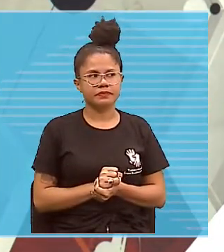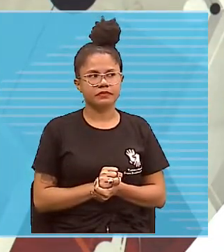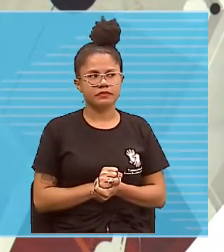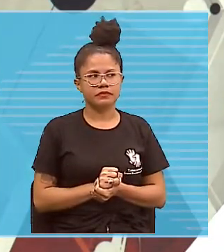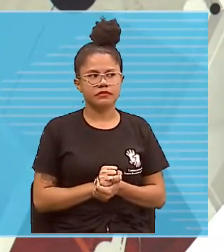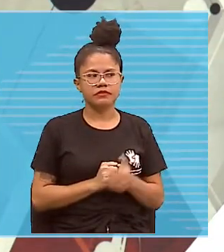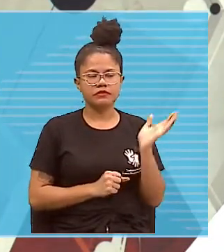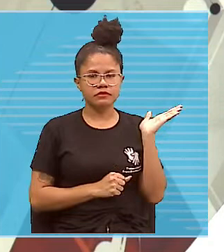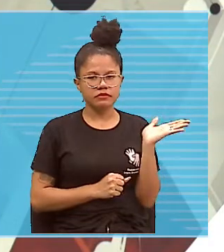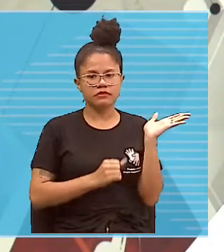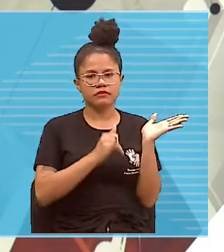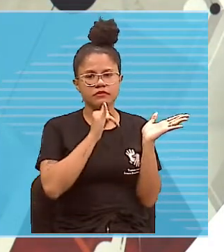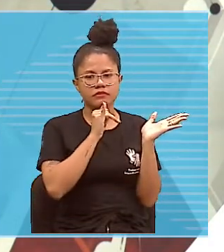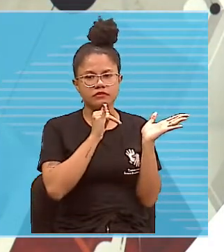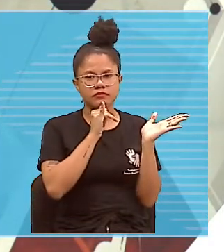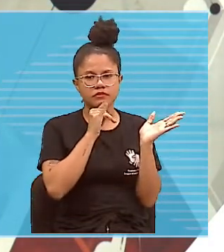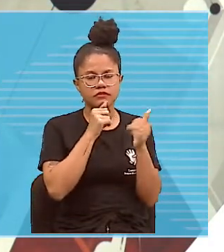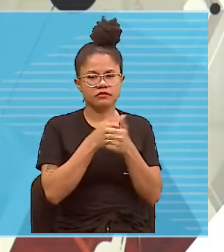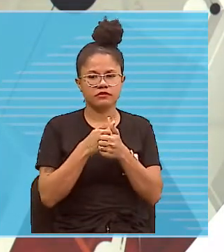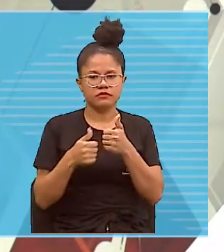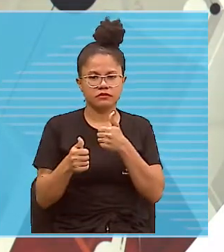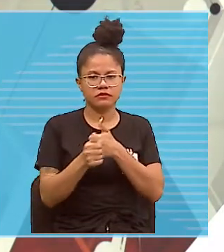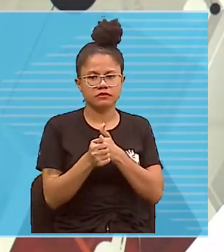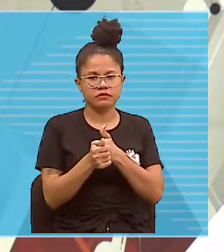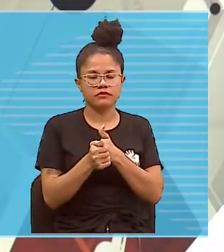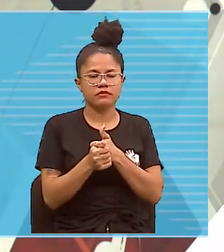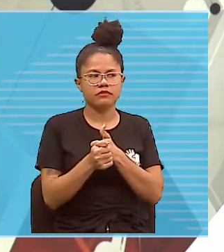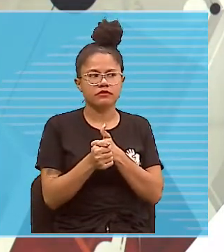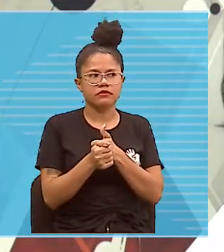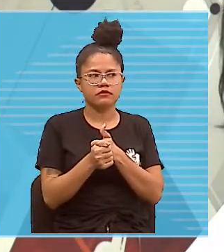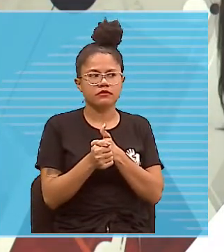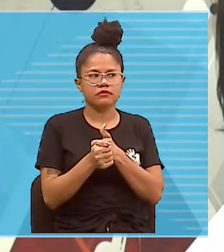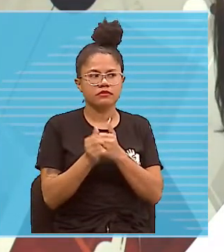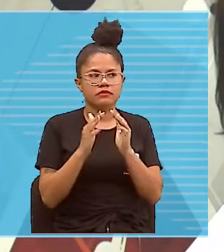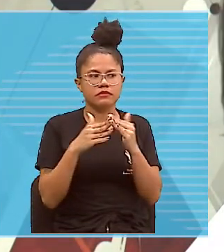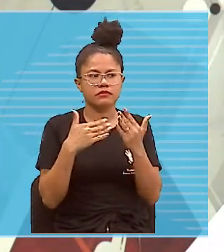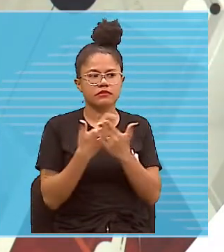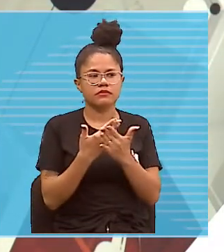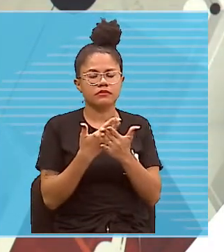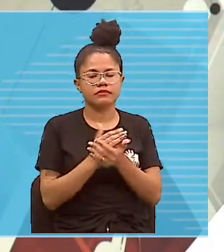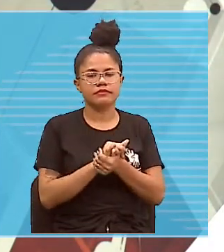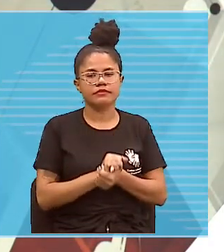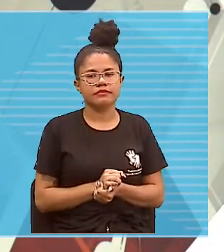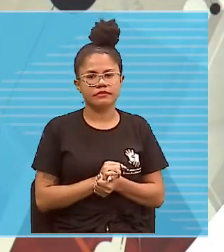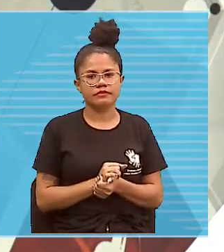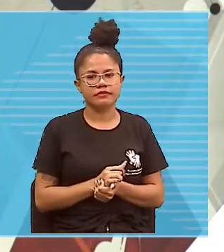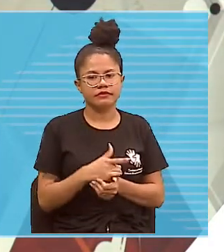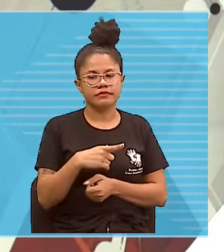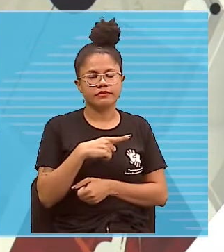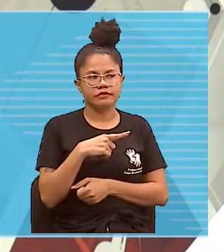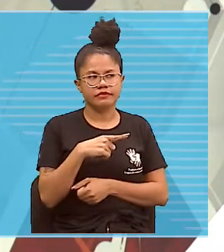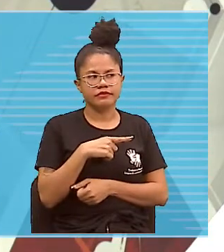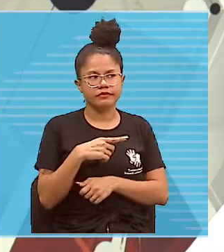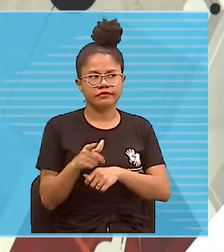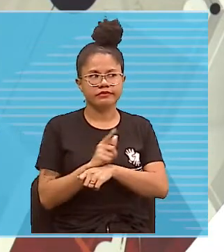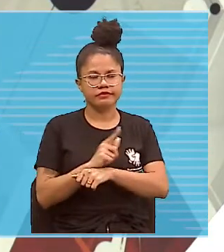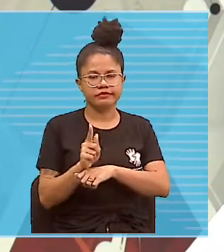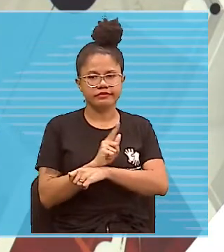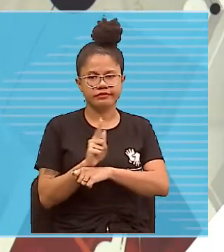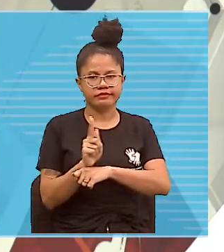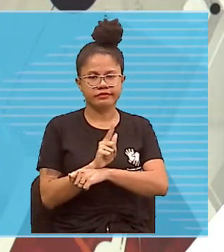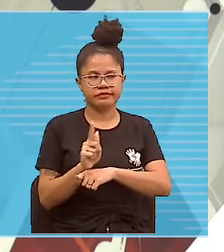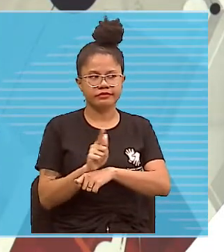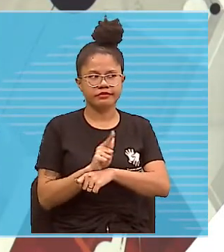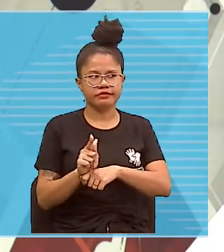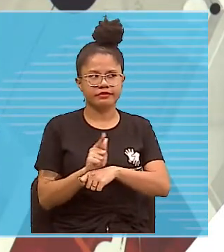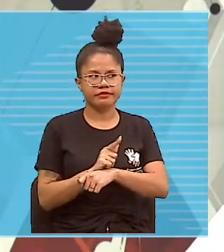E aí, exemplos de protagonismo juvenil na escola. Nós temos uma gestão democrática, por exemplo. O